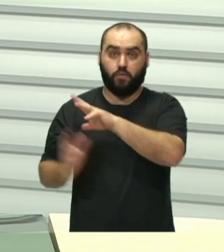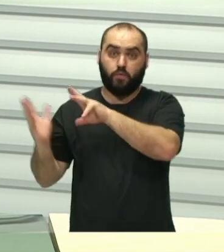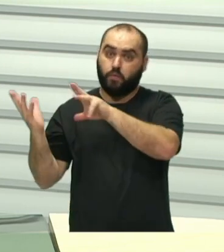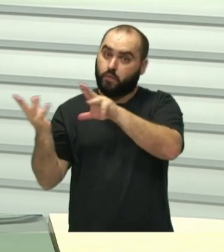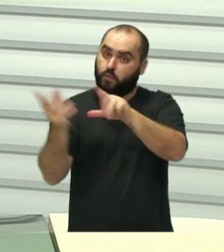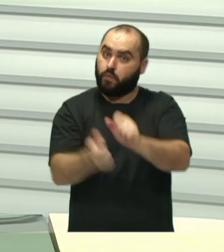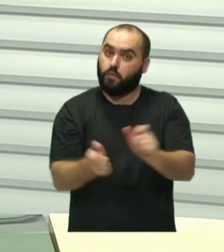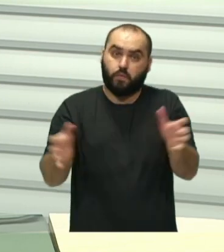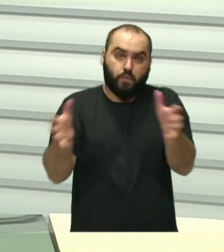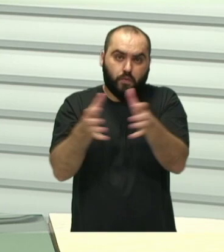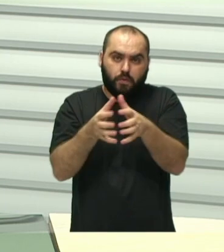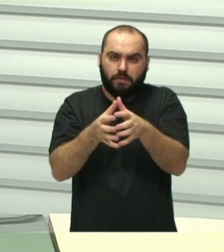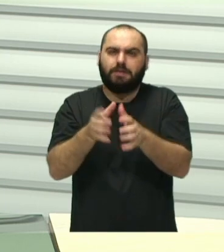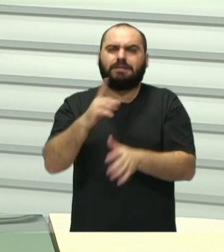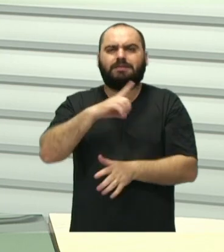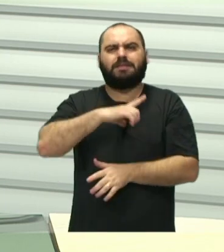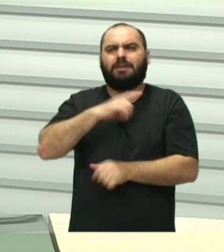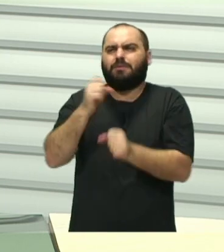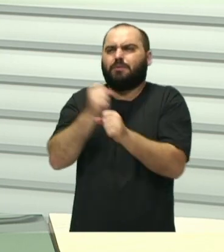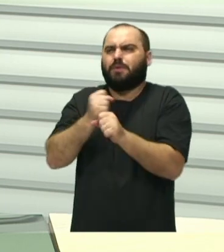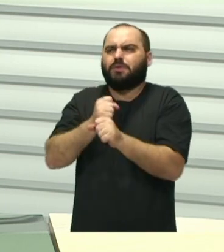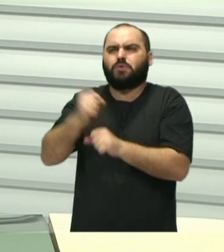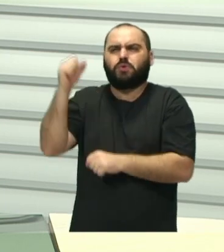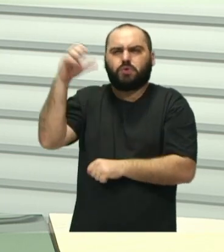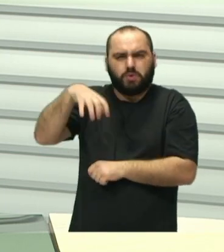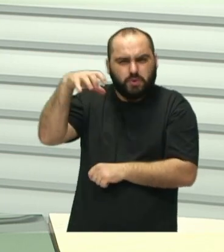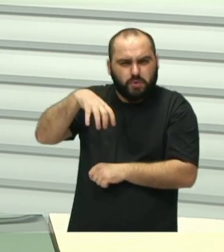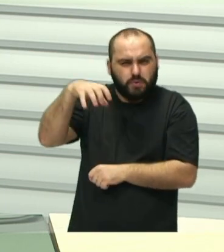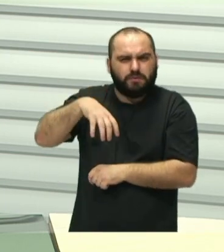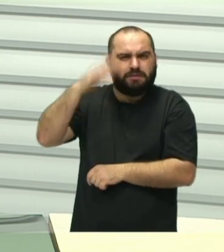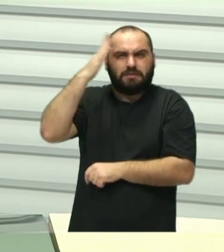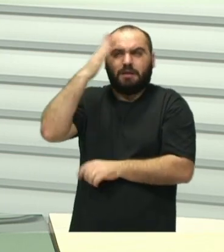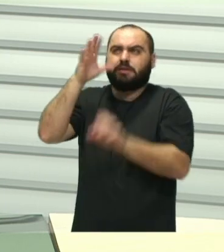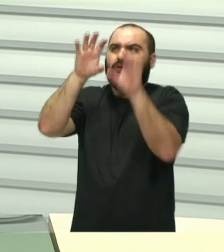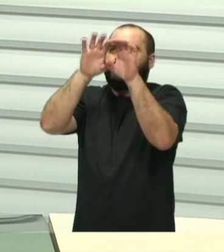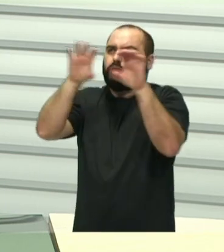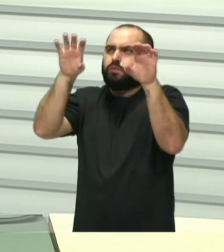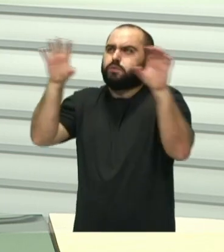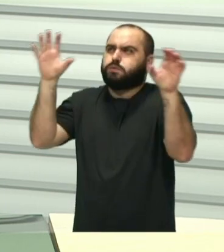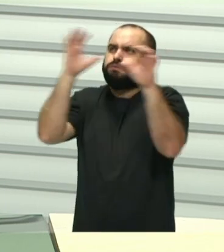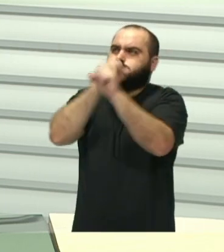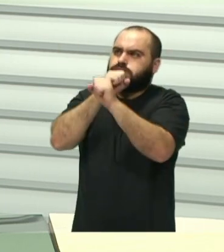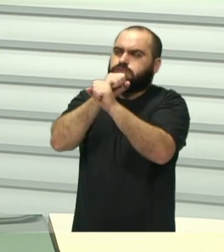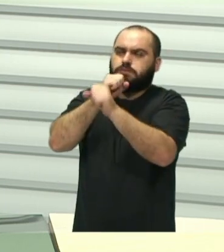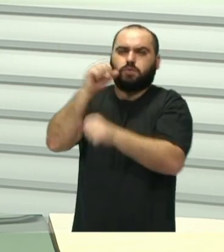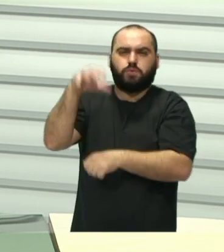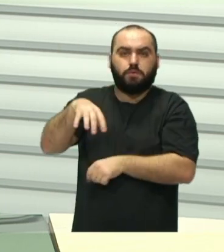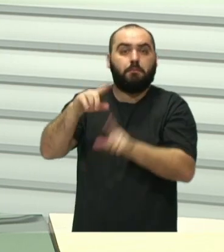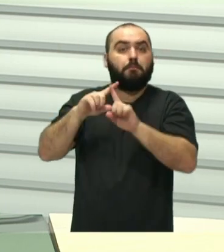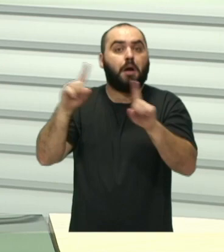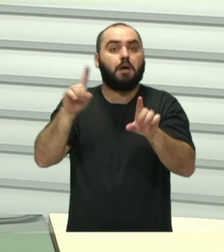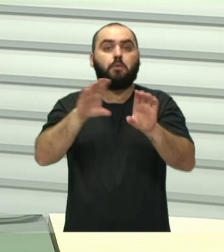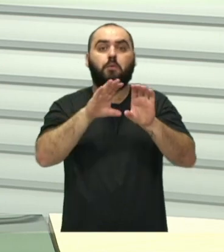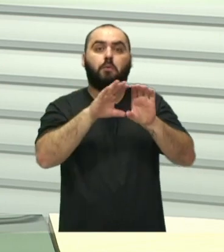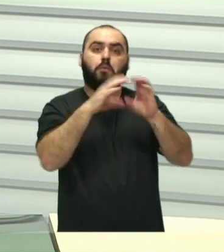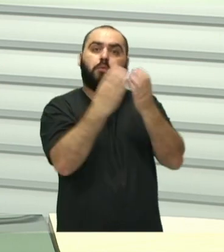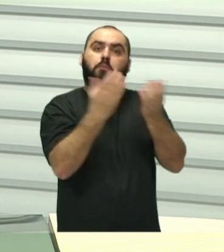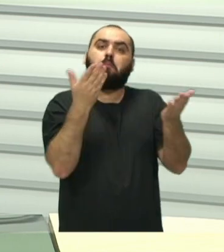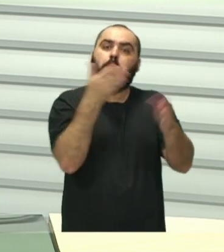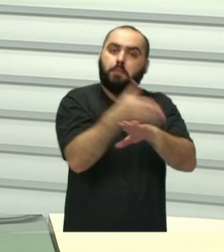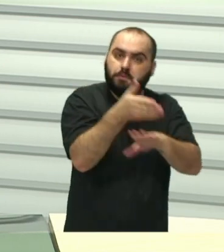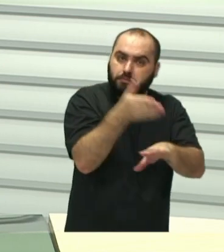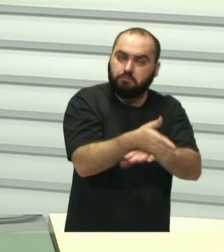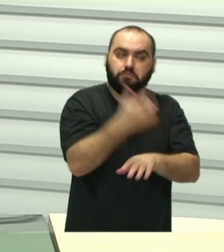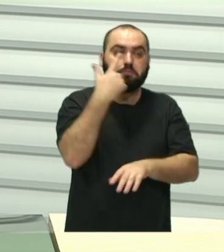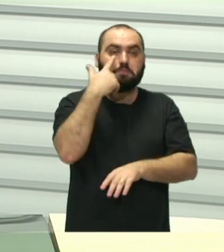trabalhando foi o ano que teve um pouquinho de chuva fechar um pouquinho tempo mas o tempo que podemos ficar lá comunidade participou Foi um momento bastante